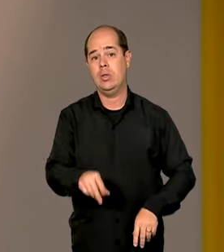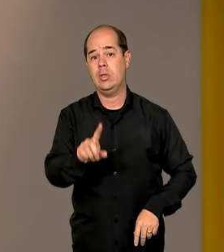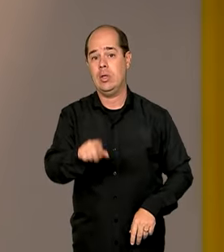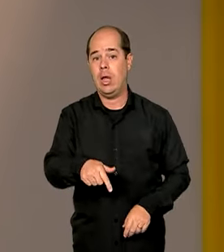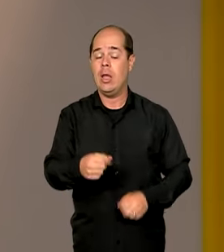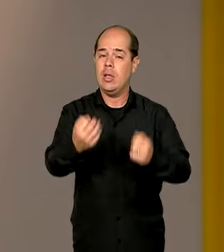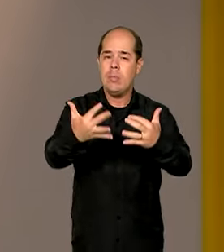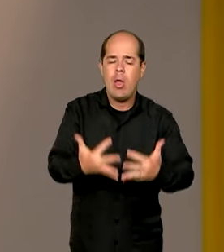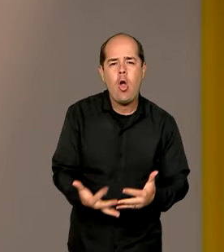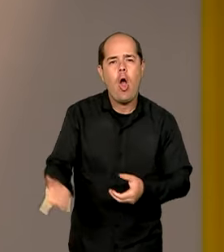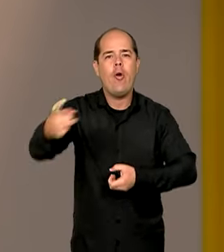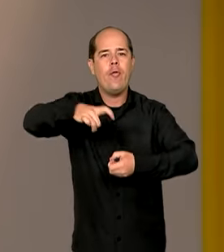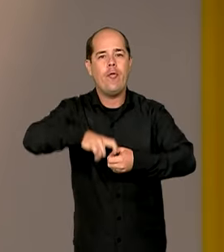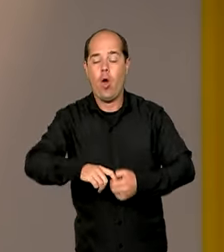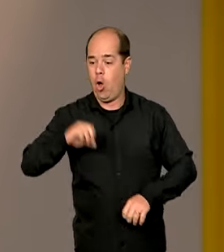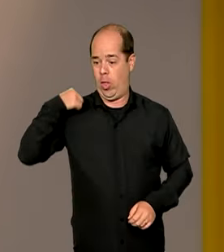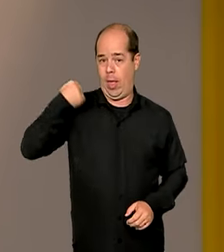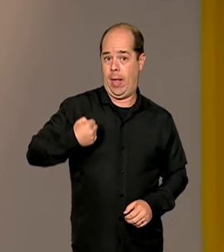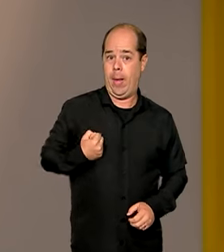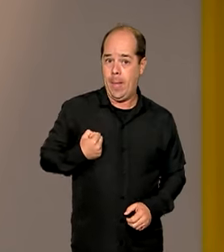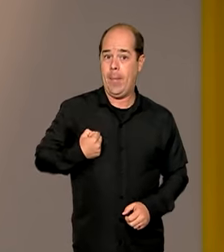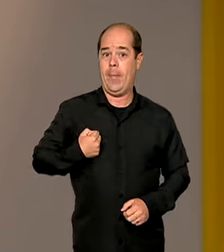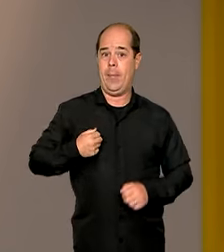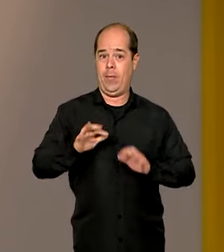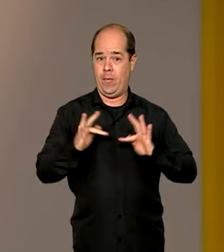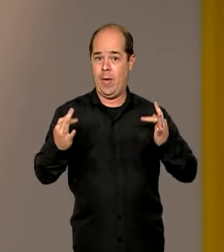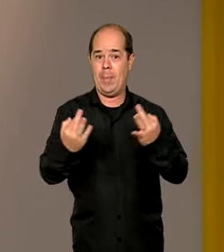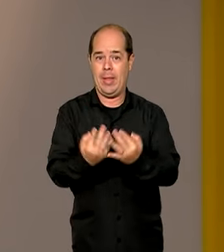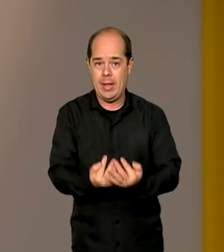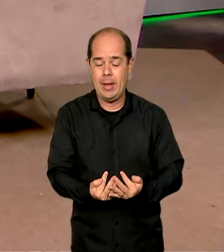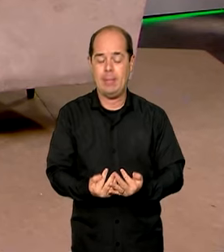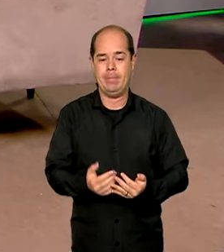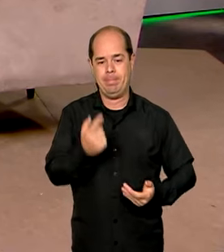maior programa de transferência de renda do país. Confira.